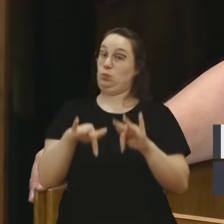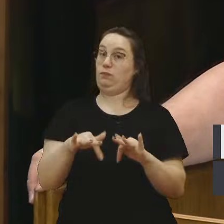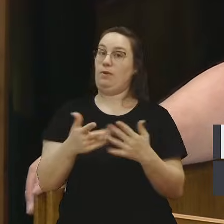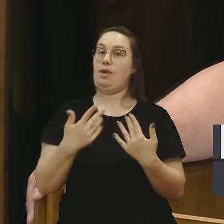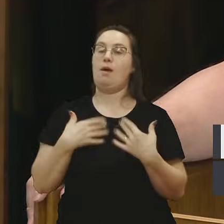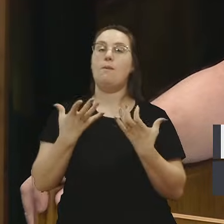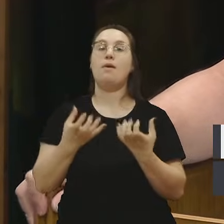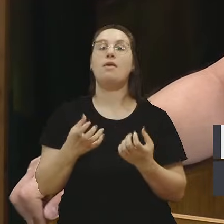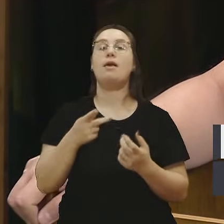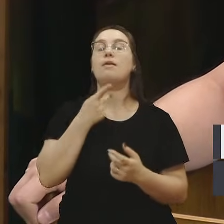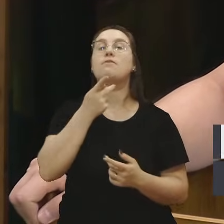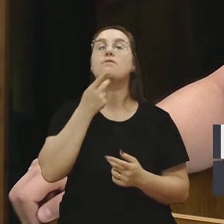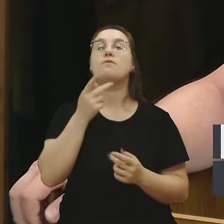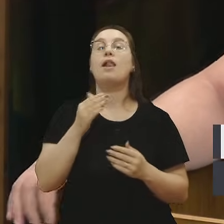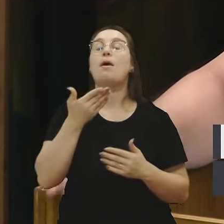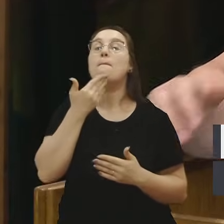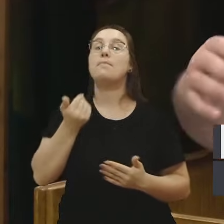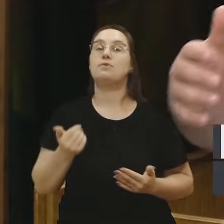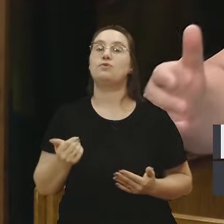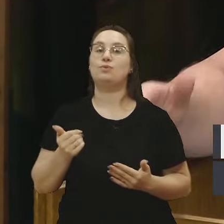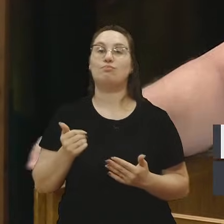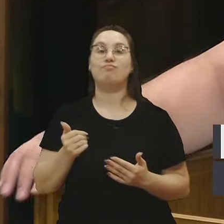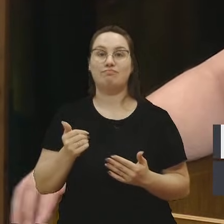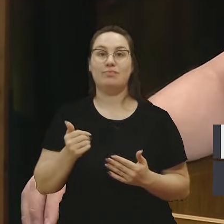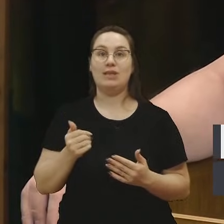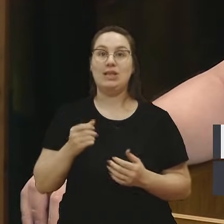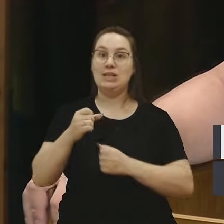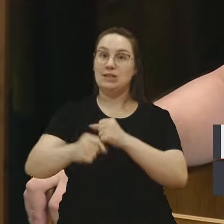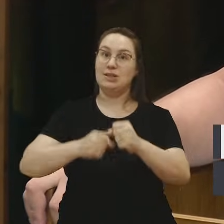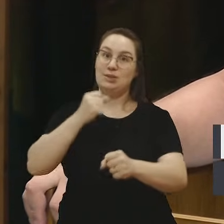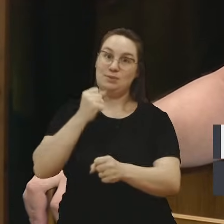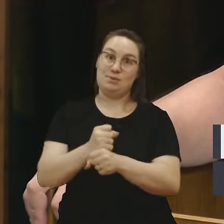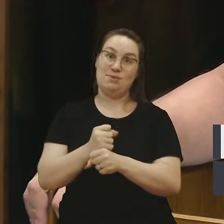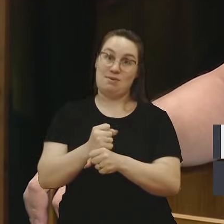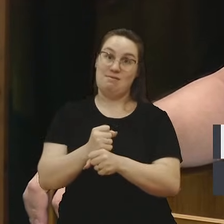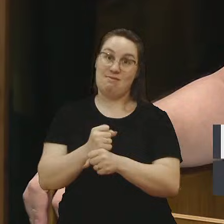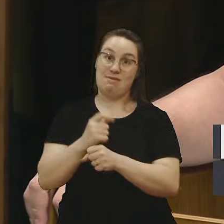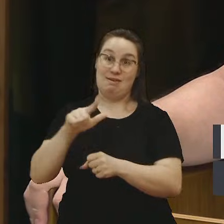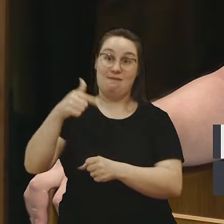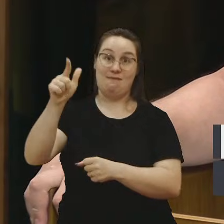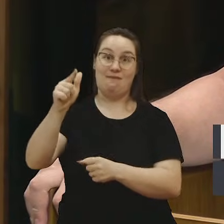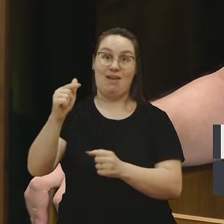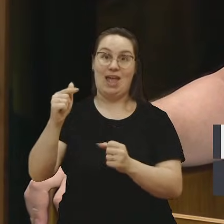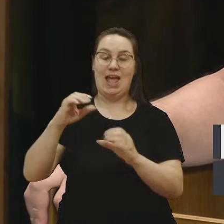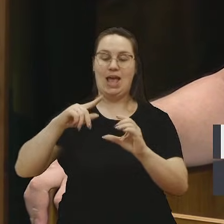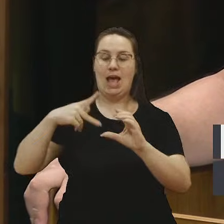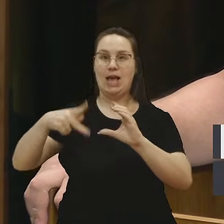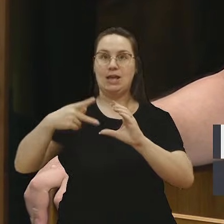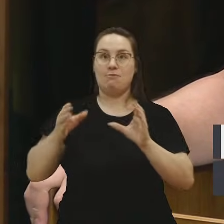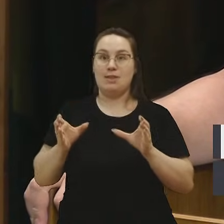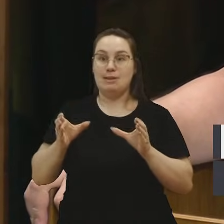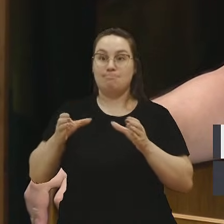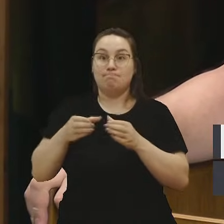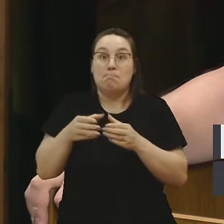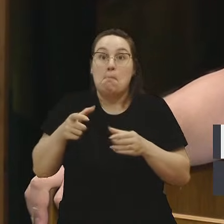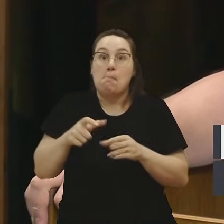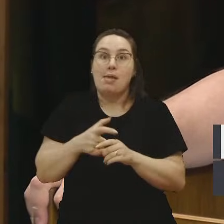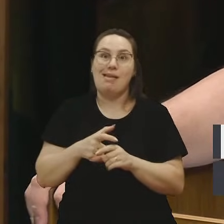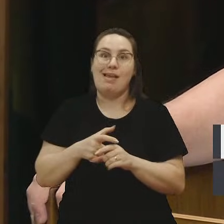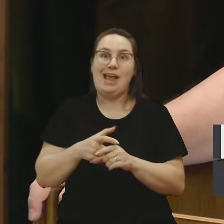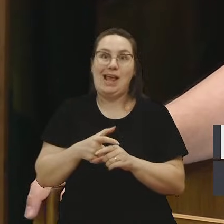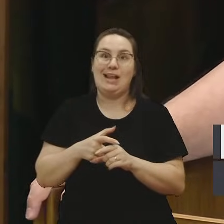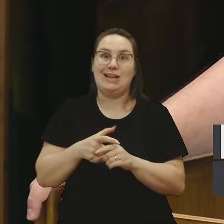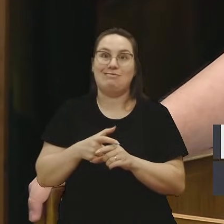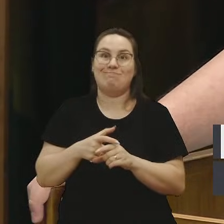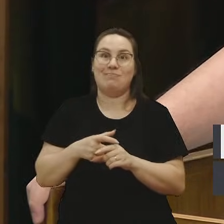já quero deixar encaminhado aqui um pedido, Nani, porque eu acho que no ano que vem a casa vai ficar pequena, né? Então, que enquanto CMD, secretário Cadori e Nani,